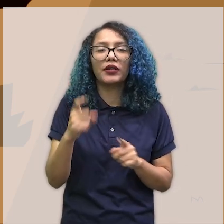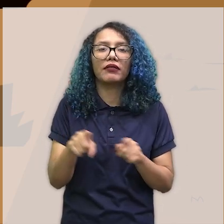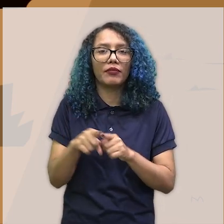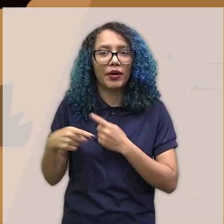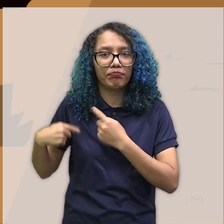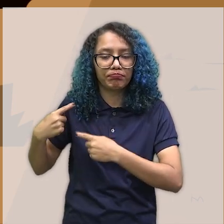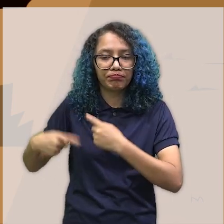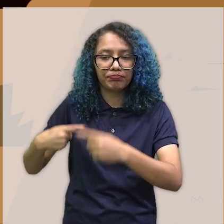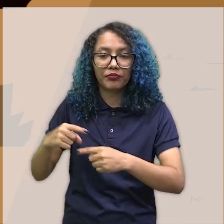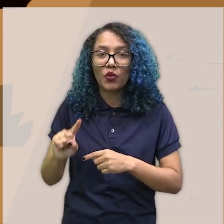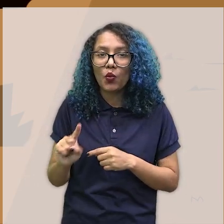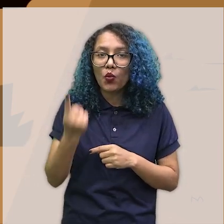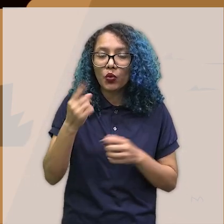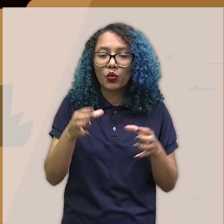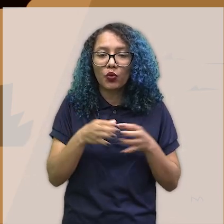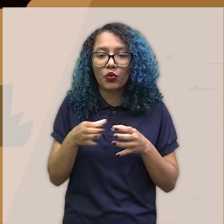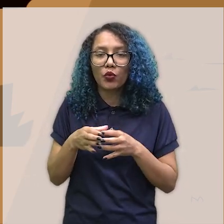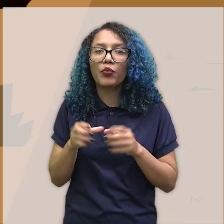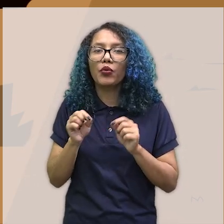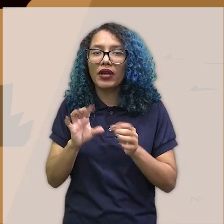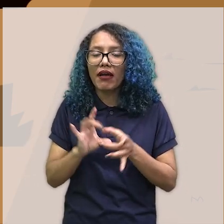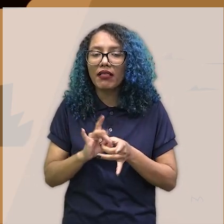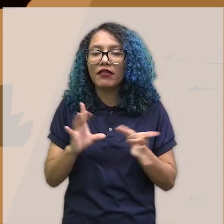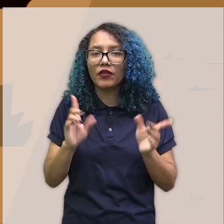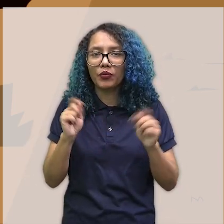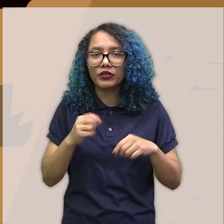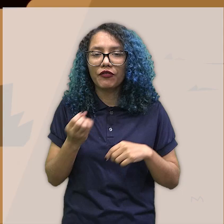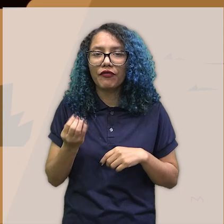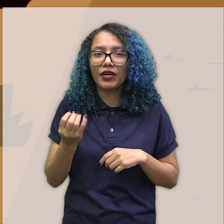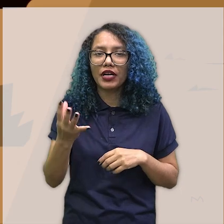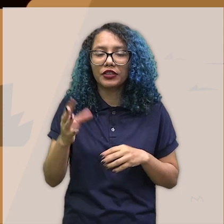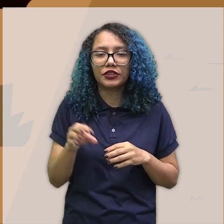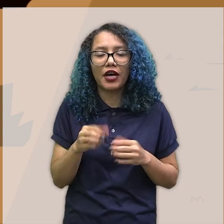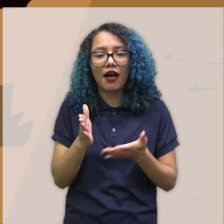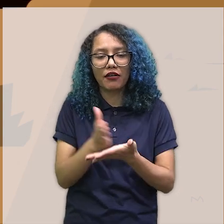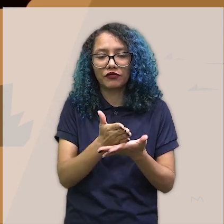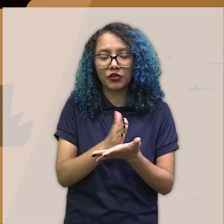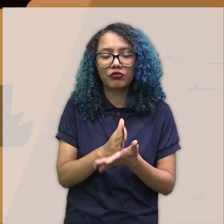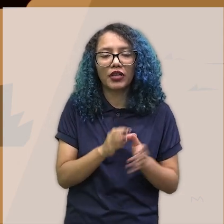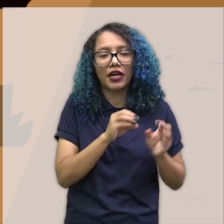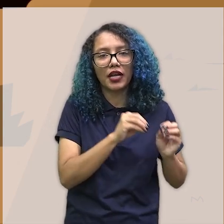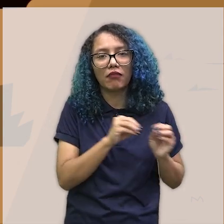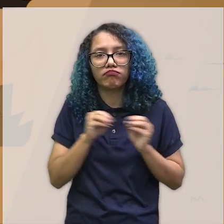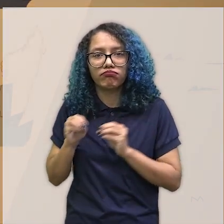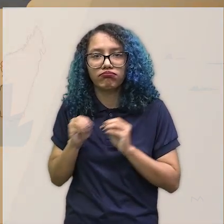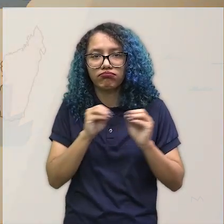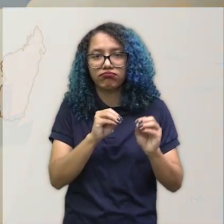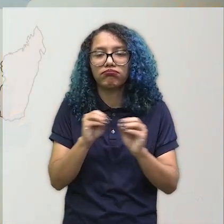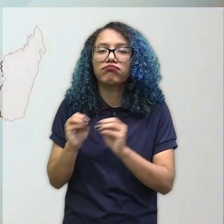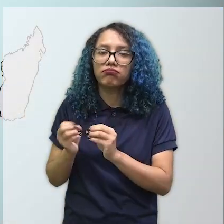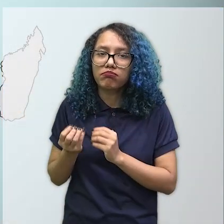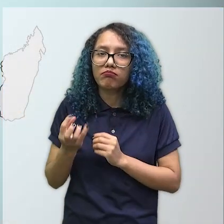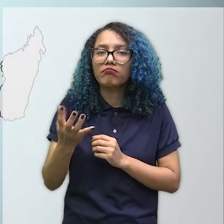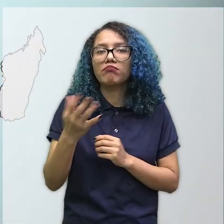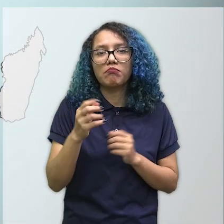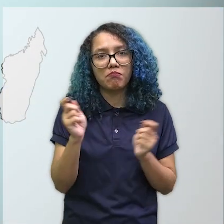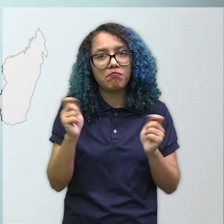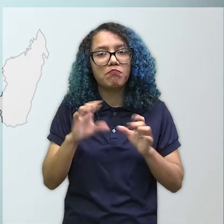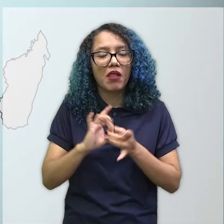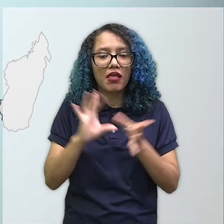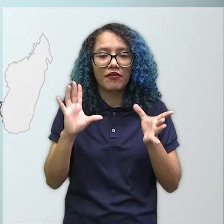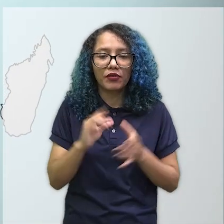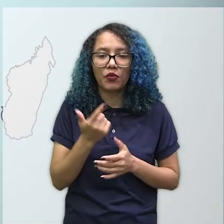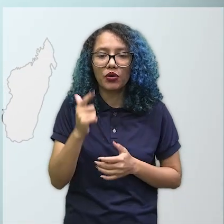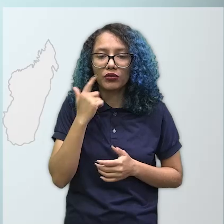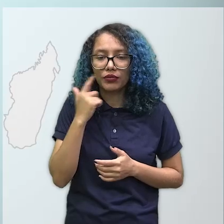grupos étnicos a terem autorização de viajar livremente entre as fronteiras desses dois países. O povo